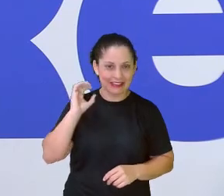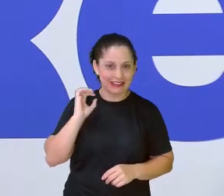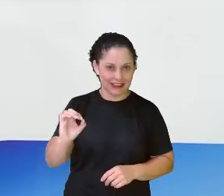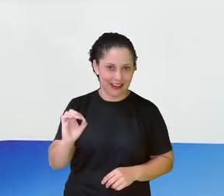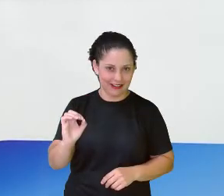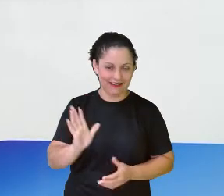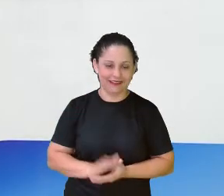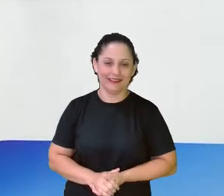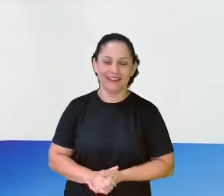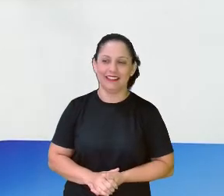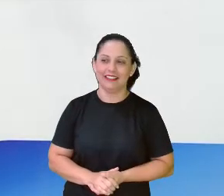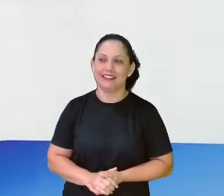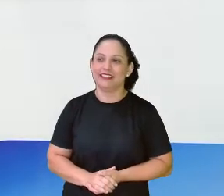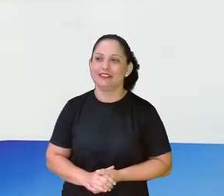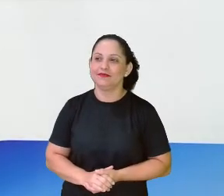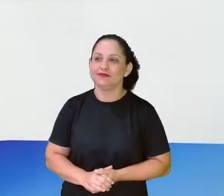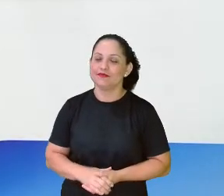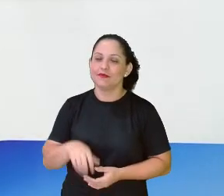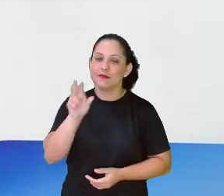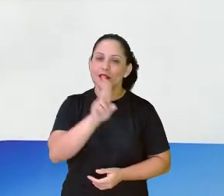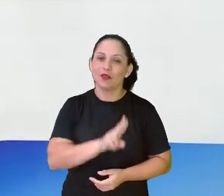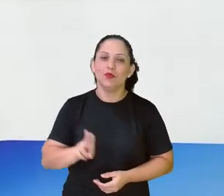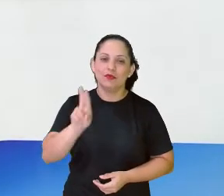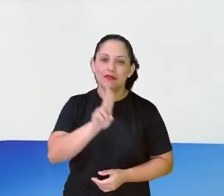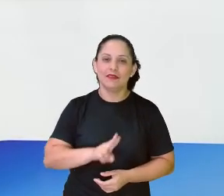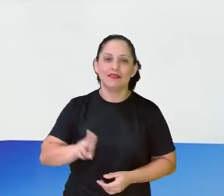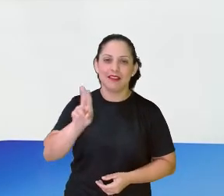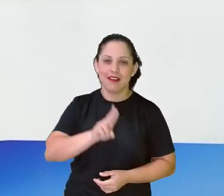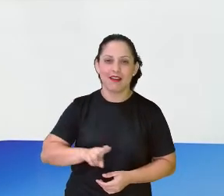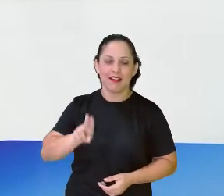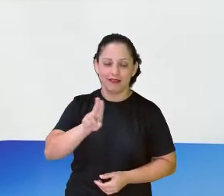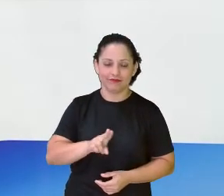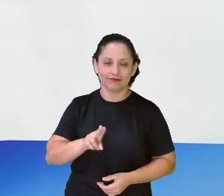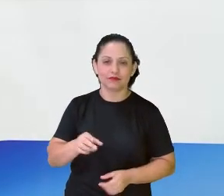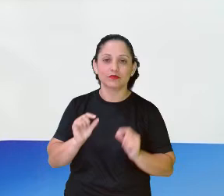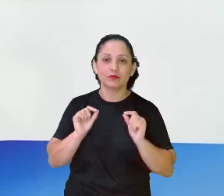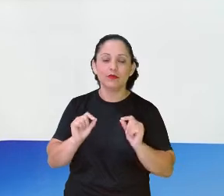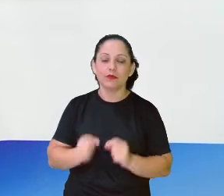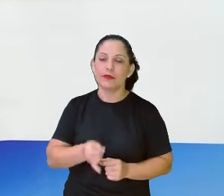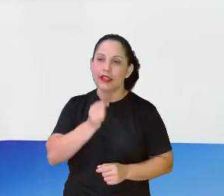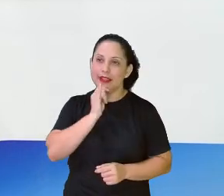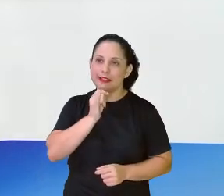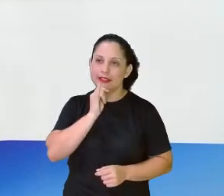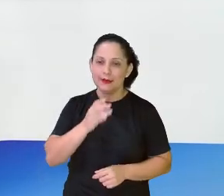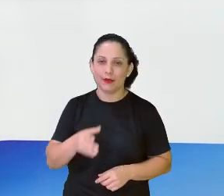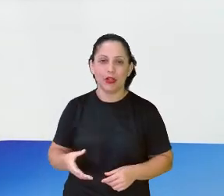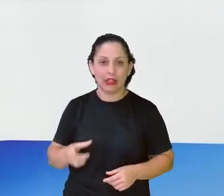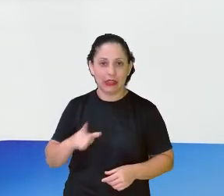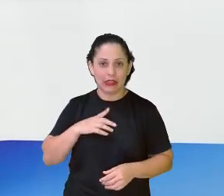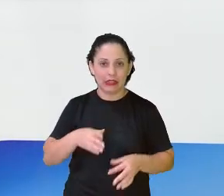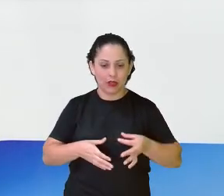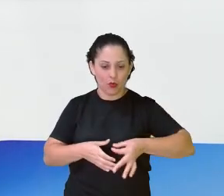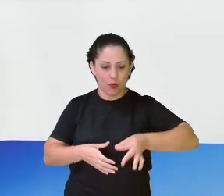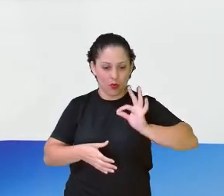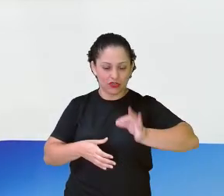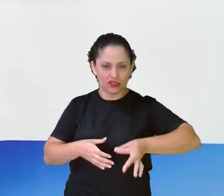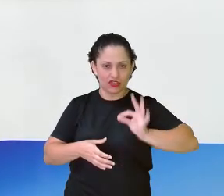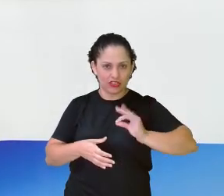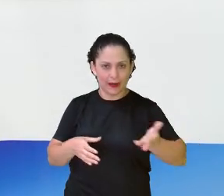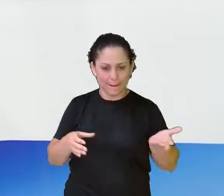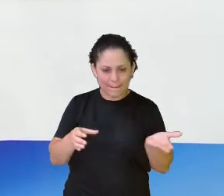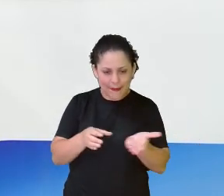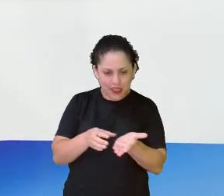eu posso utilizar as frações em receitas culinárias. 1,5 xícaras de trigo,